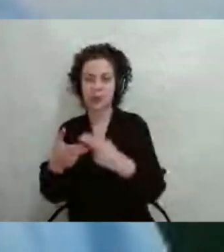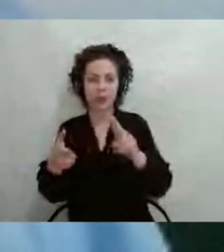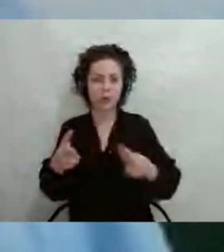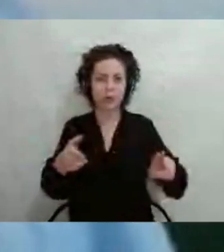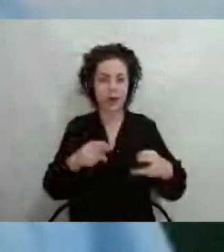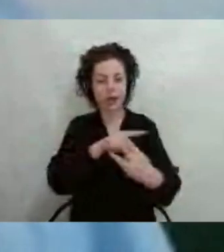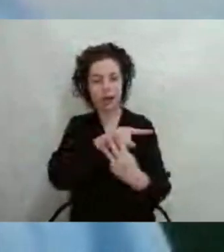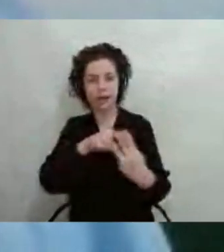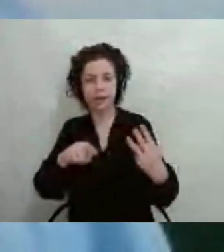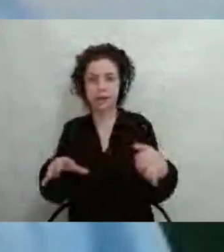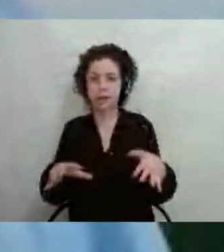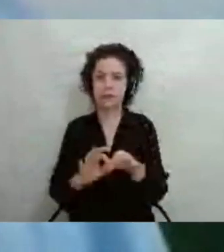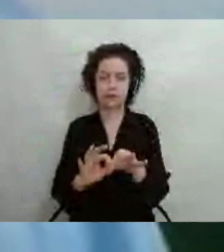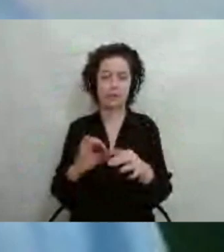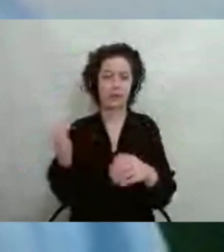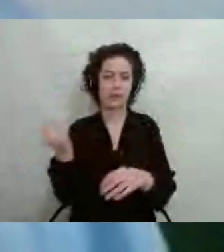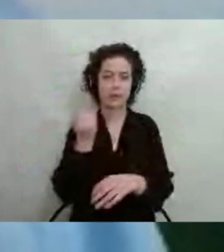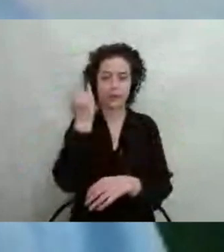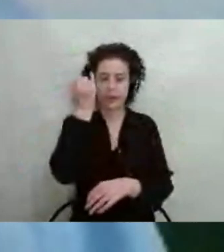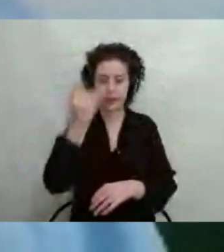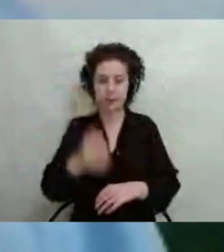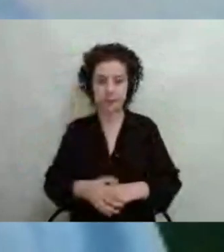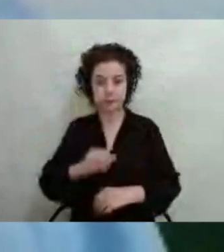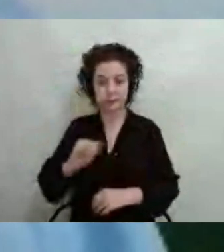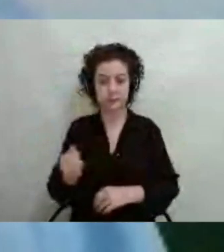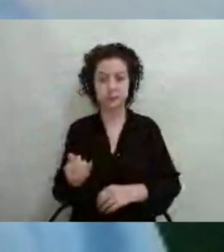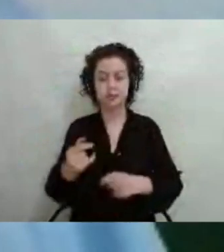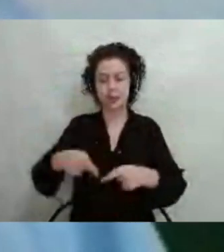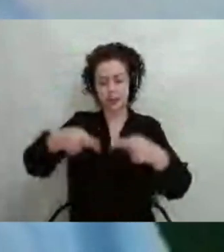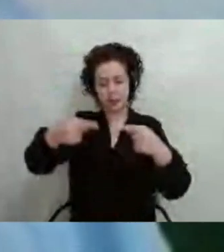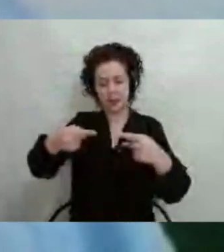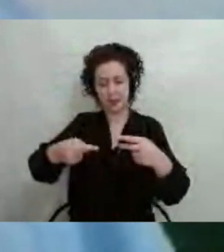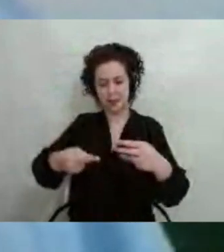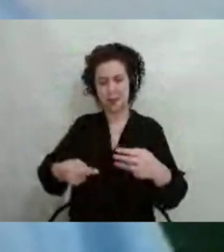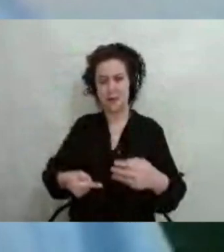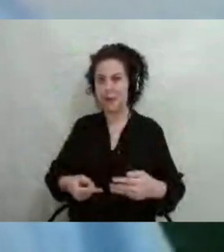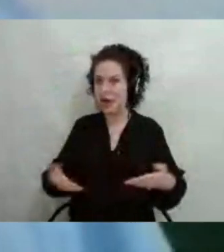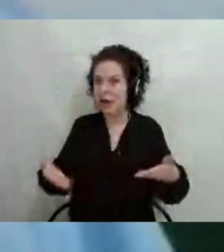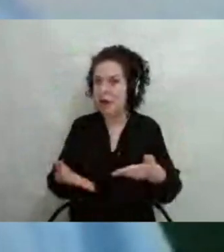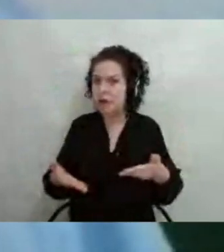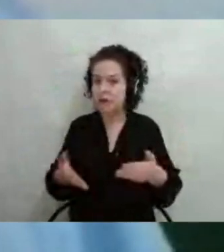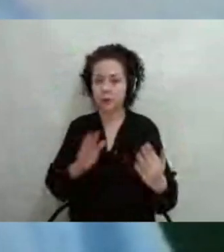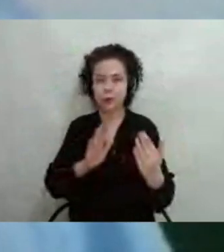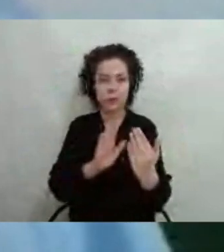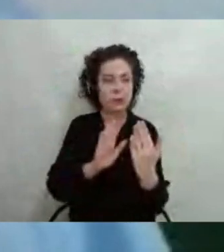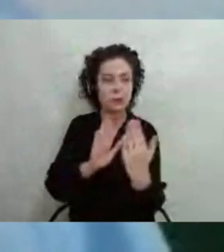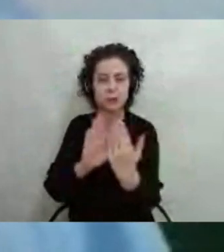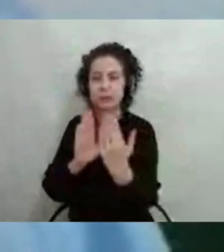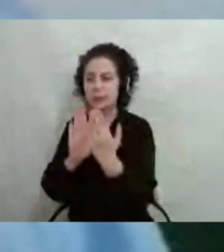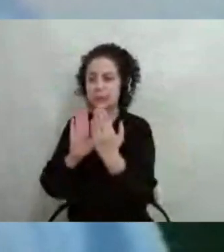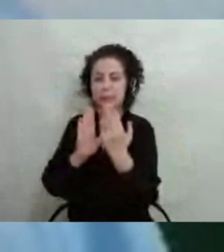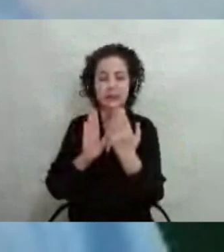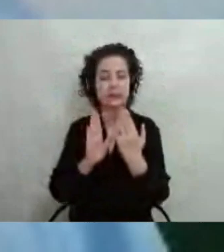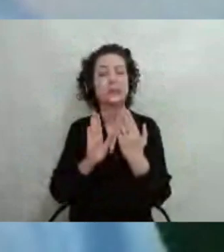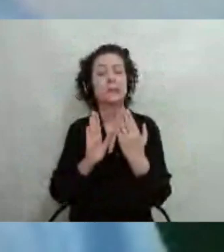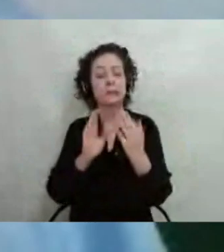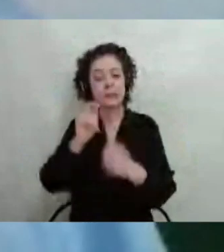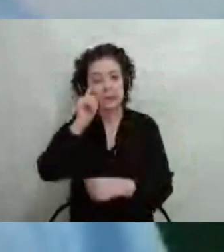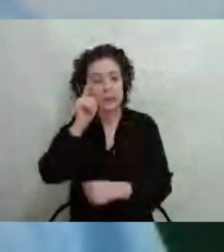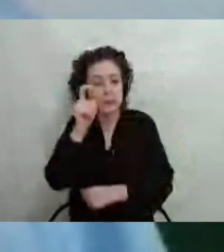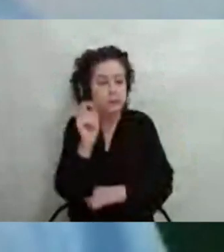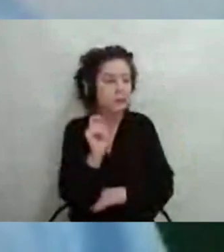oportuna. Diante de todos os desafios que nós estamos enfrentando, e é interessante observar que